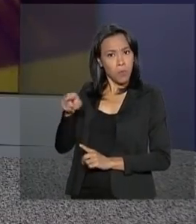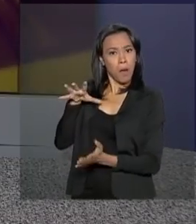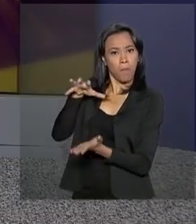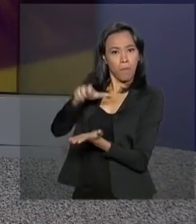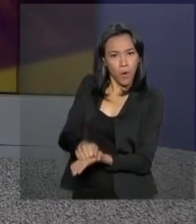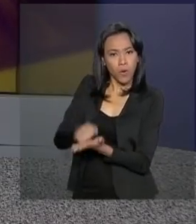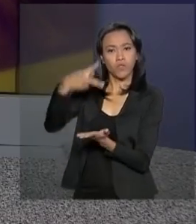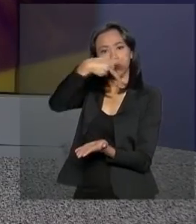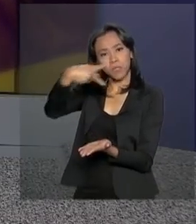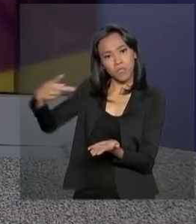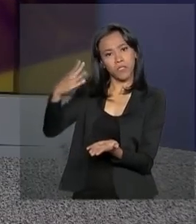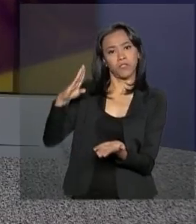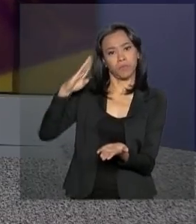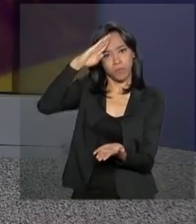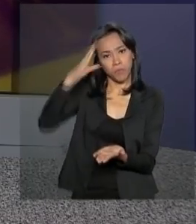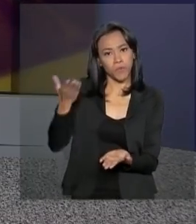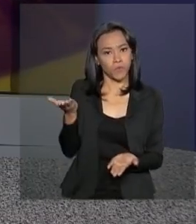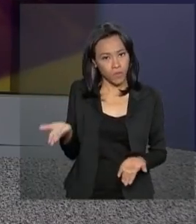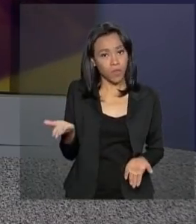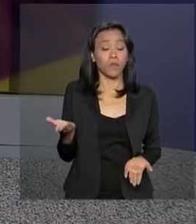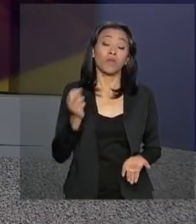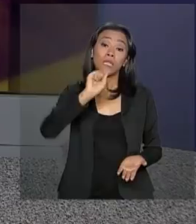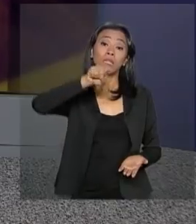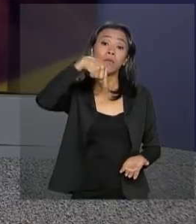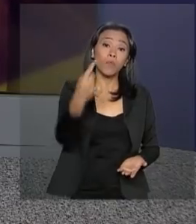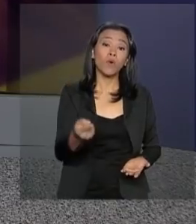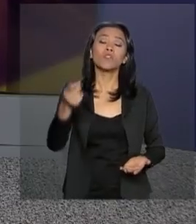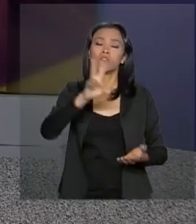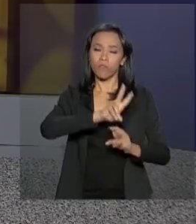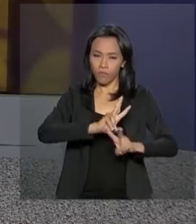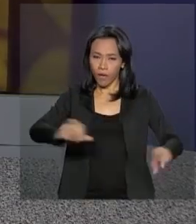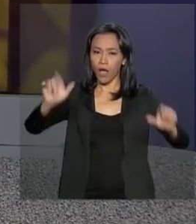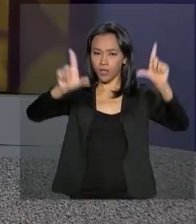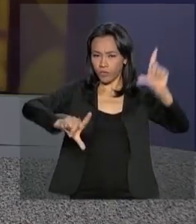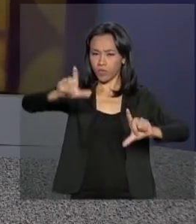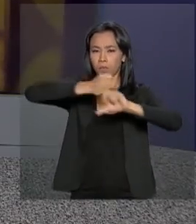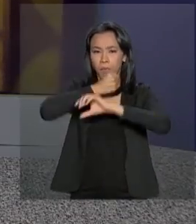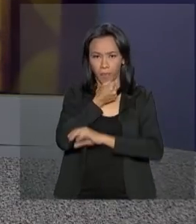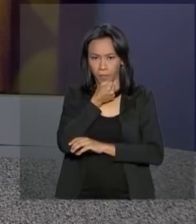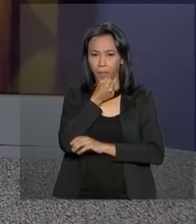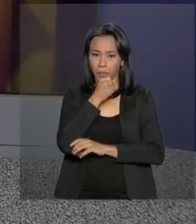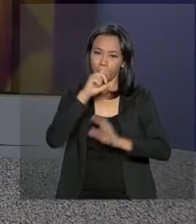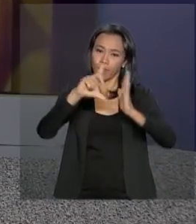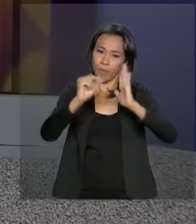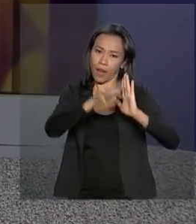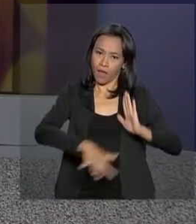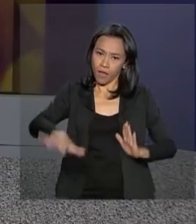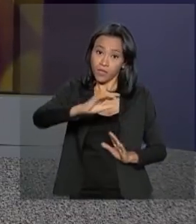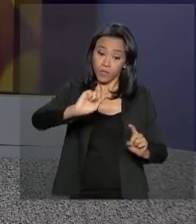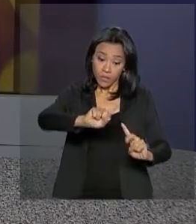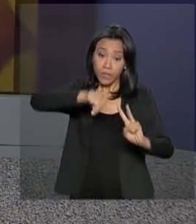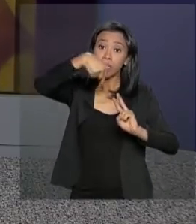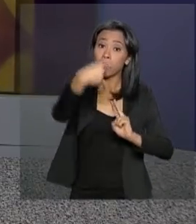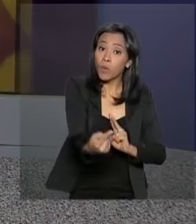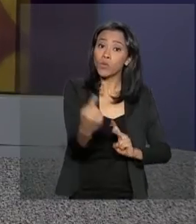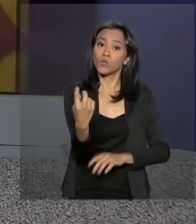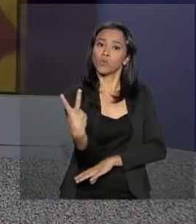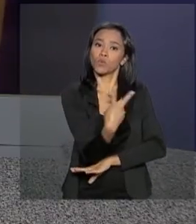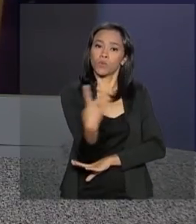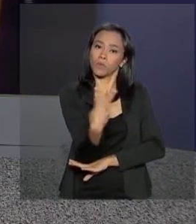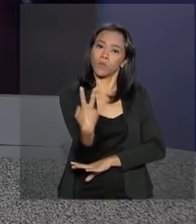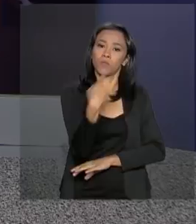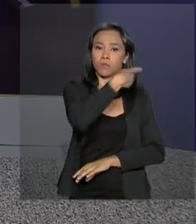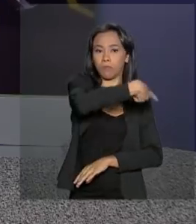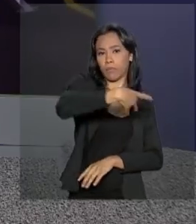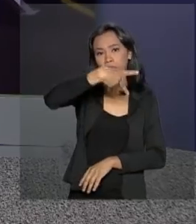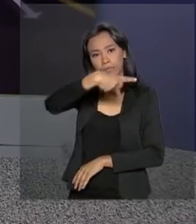posse do presidente Jair Bolsonaro. Depois, eles vão dar uma declaração à imprensa também no Palácio do Planalto. Em seguida, os dois chefes de